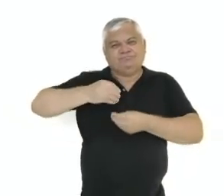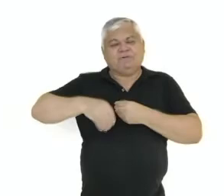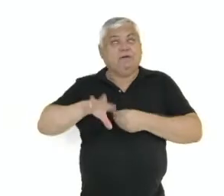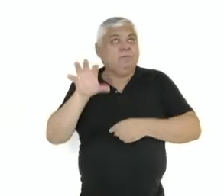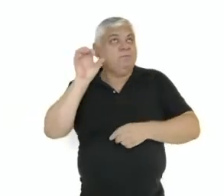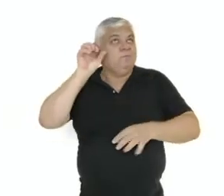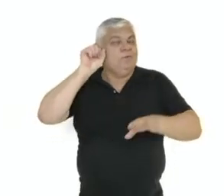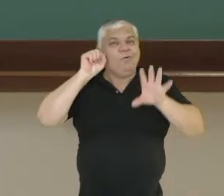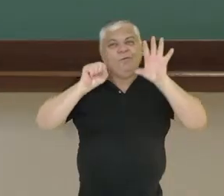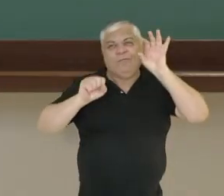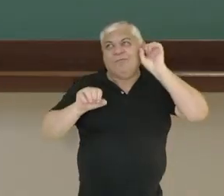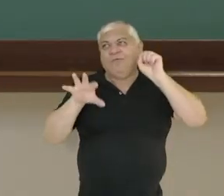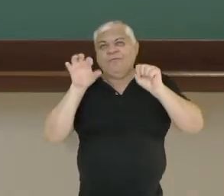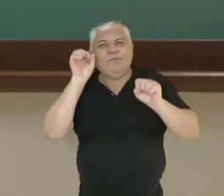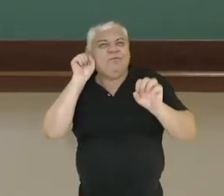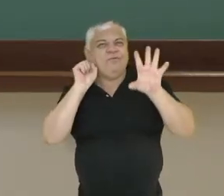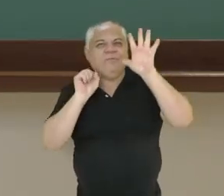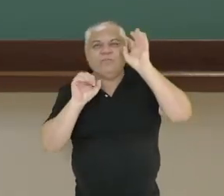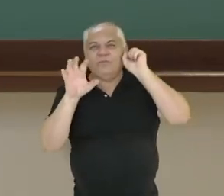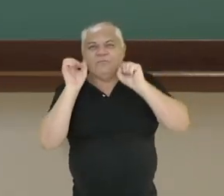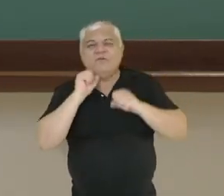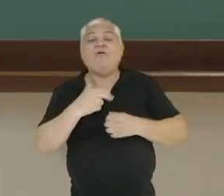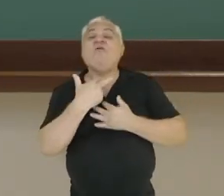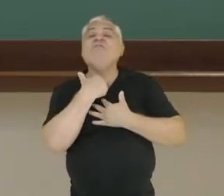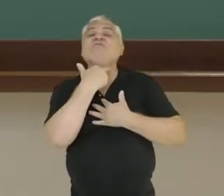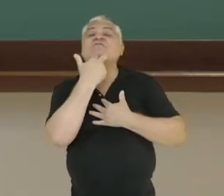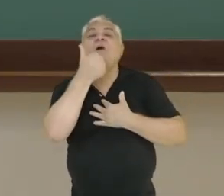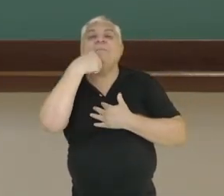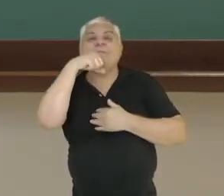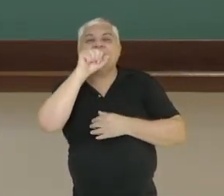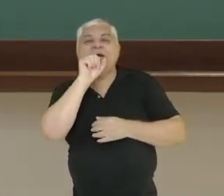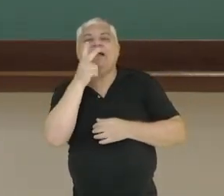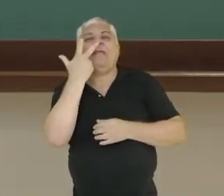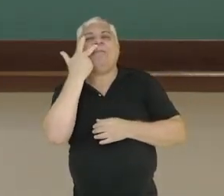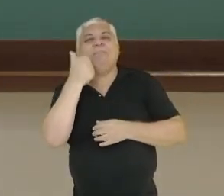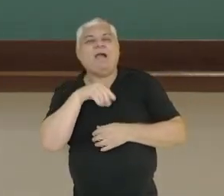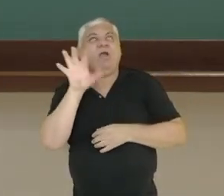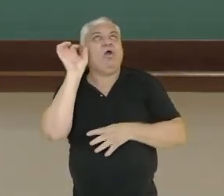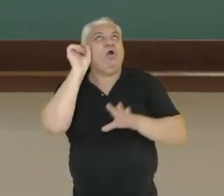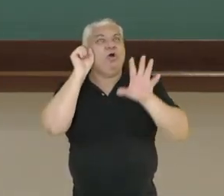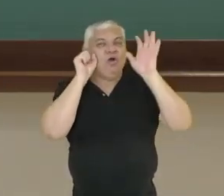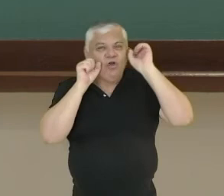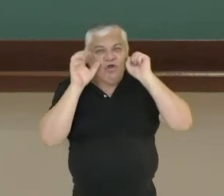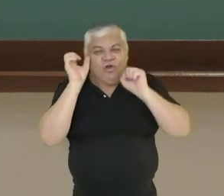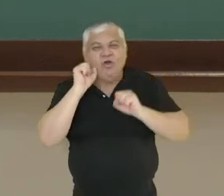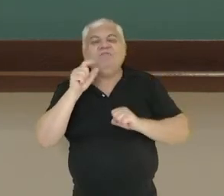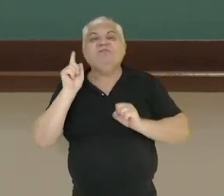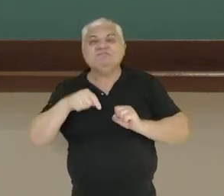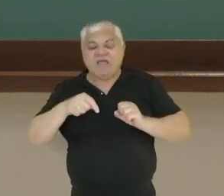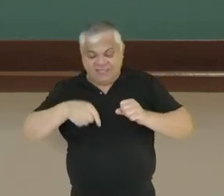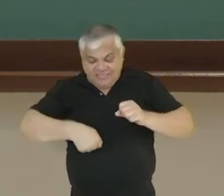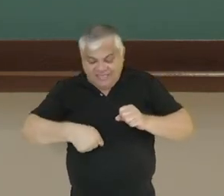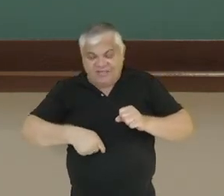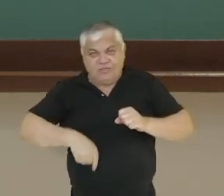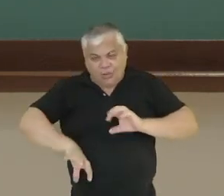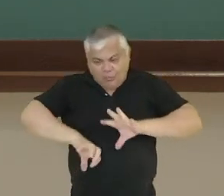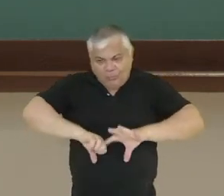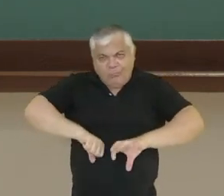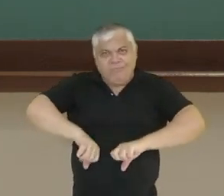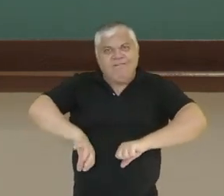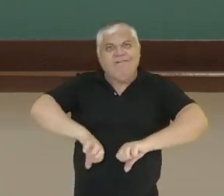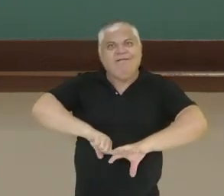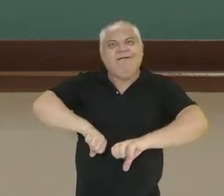eles já conhecem o som, a voz da mãe, a voz do pai. Se tiver uma pessoa que conviva também muito na família, ele já